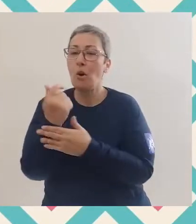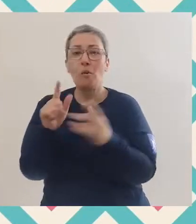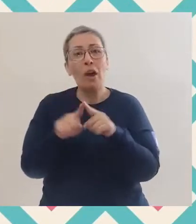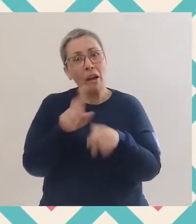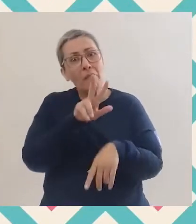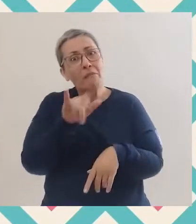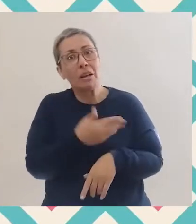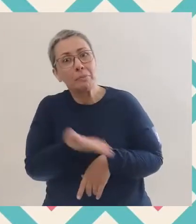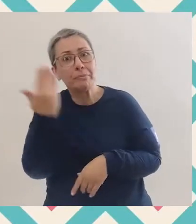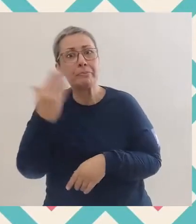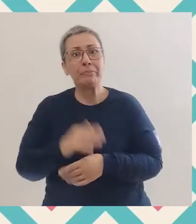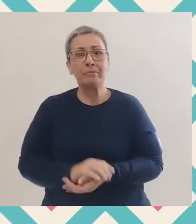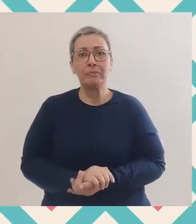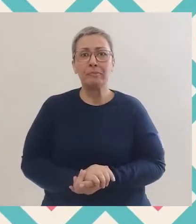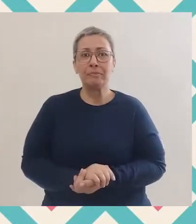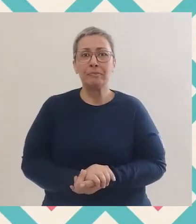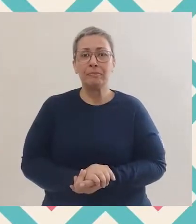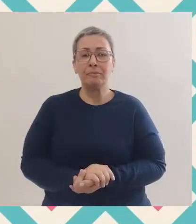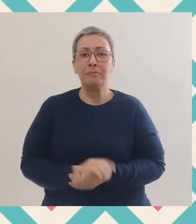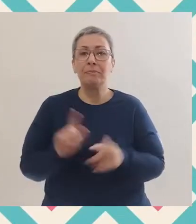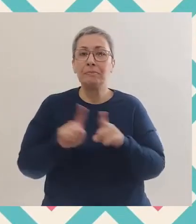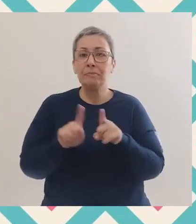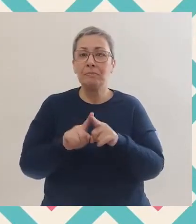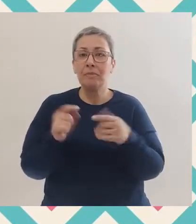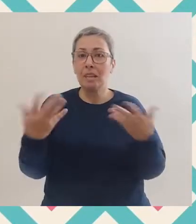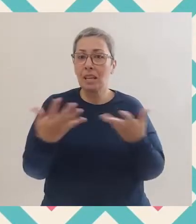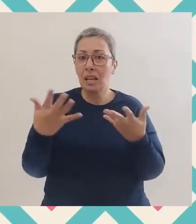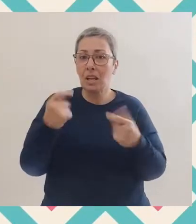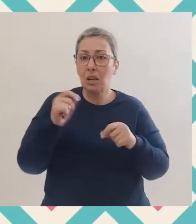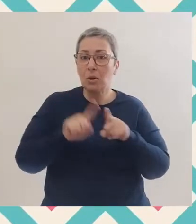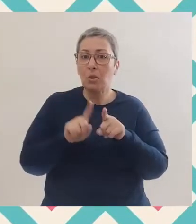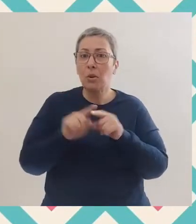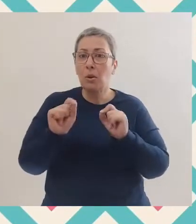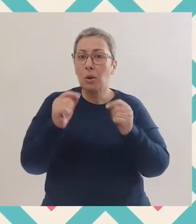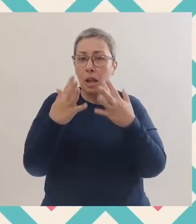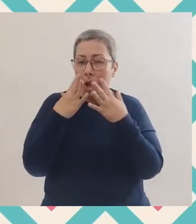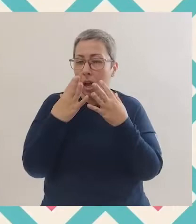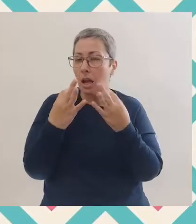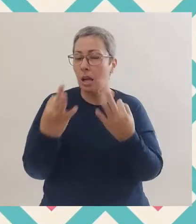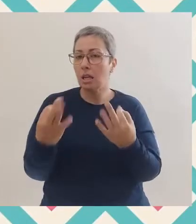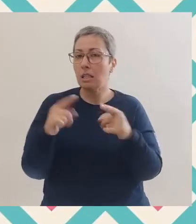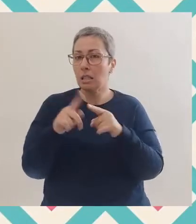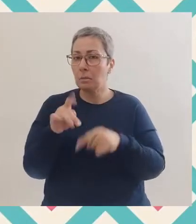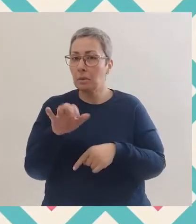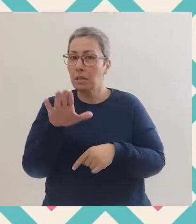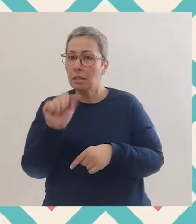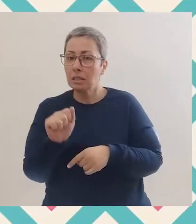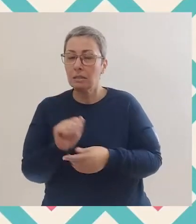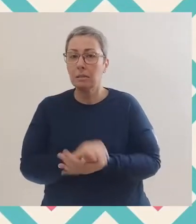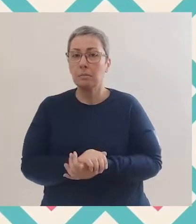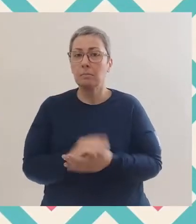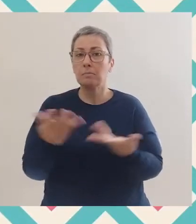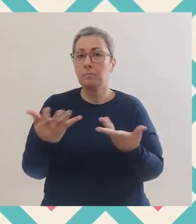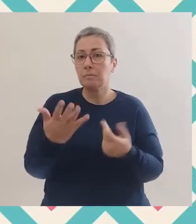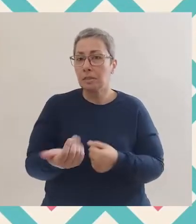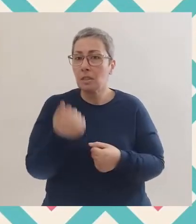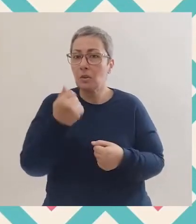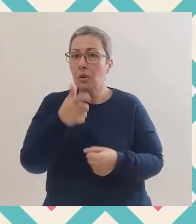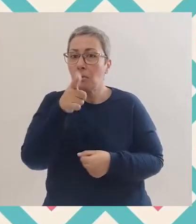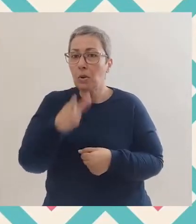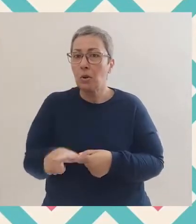o pó, menina. Eu quero ver se vocês prestaram bem atenção aí nessa parlenda. Vamos